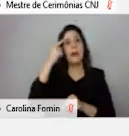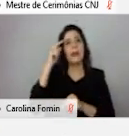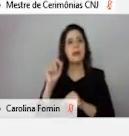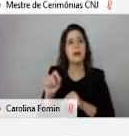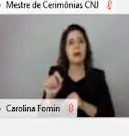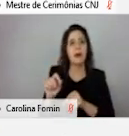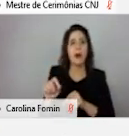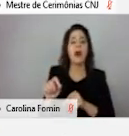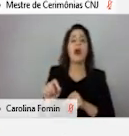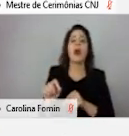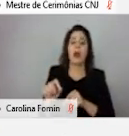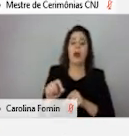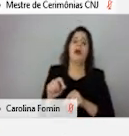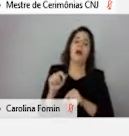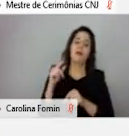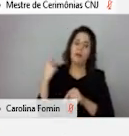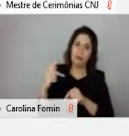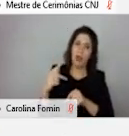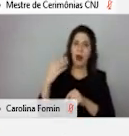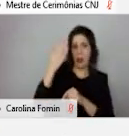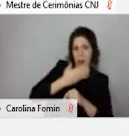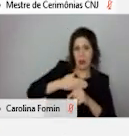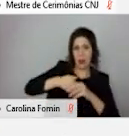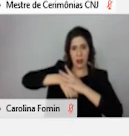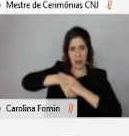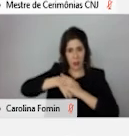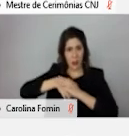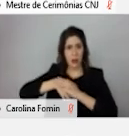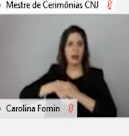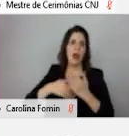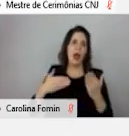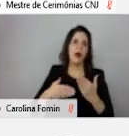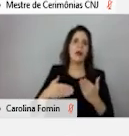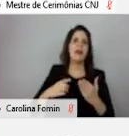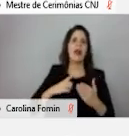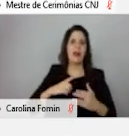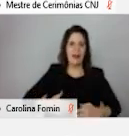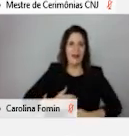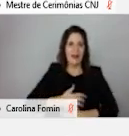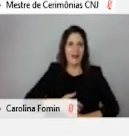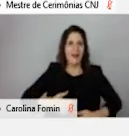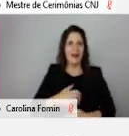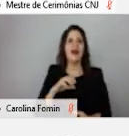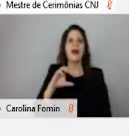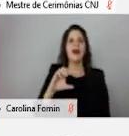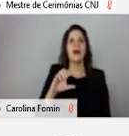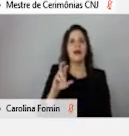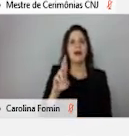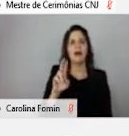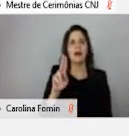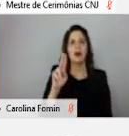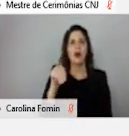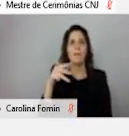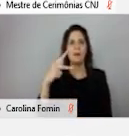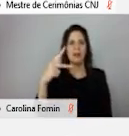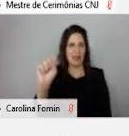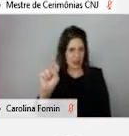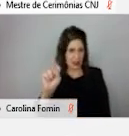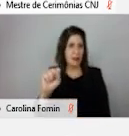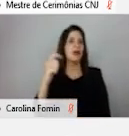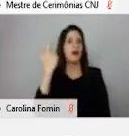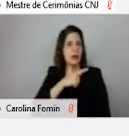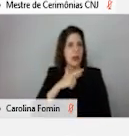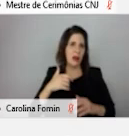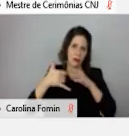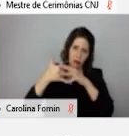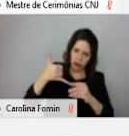pegando o que eles hoje estamos chamando de crumbs, né? Ou seja, o que nós deixamos no mundo pode ser analisado. Por exemplo, aqui nós